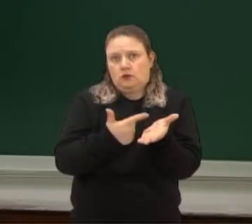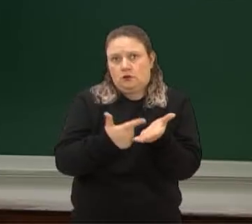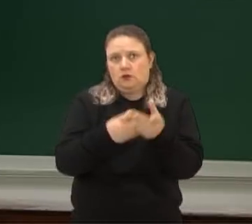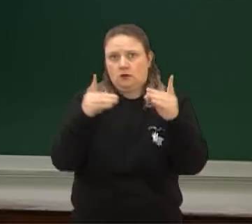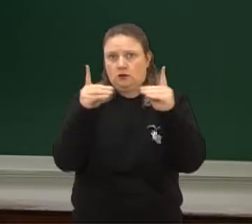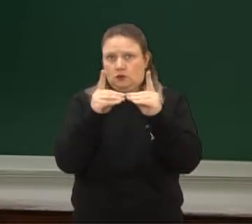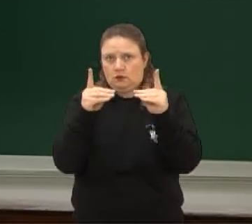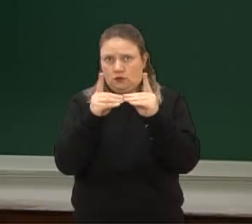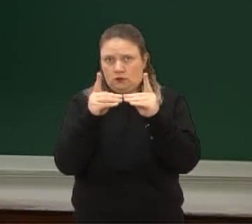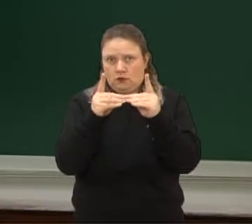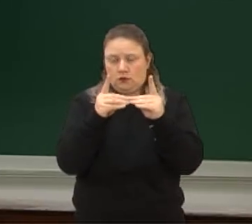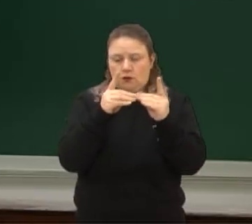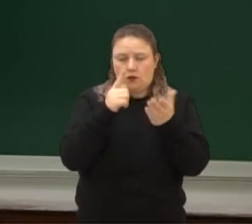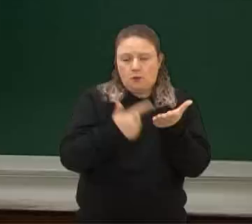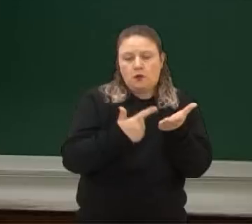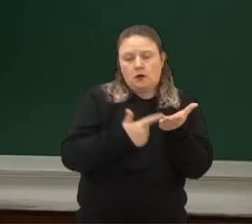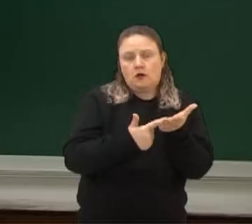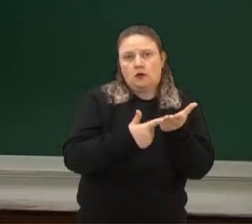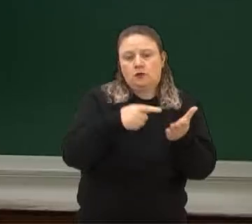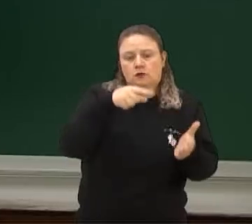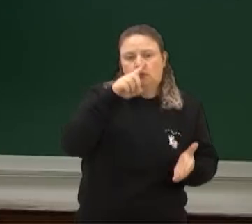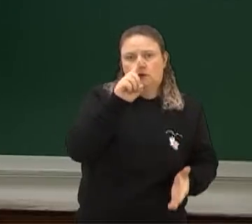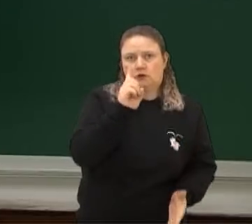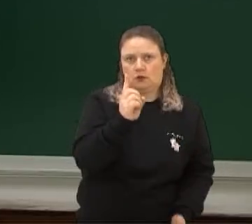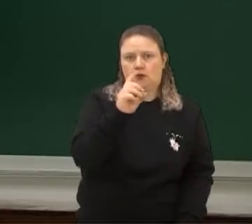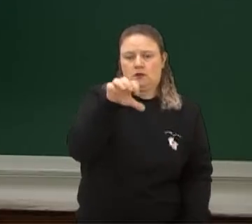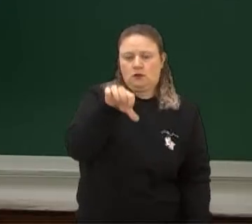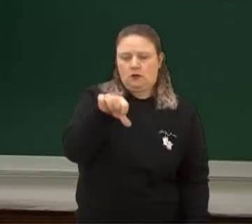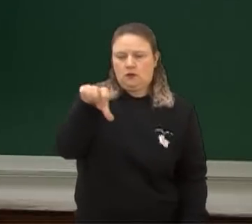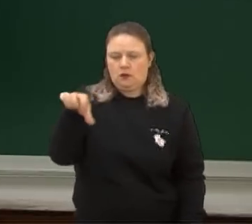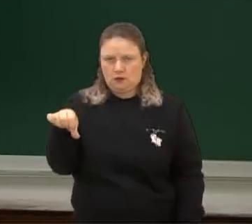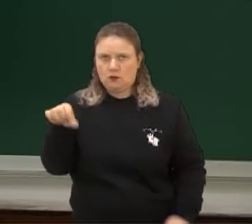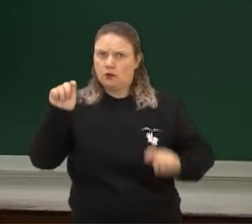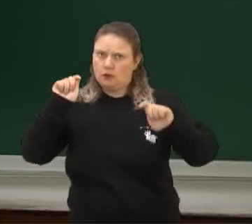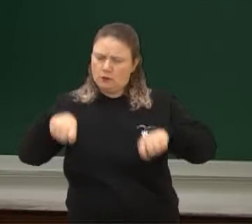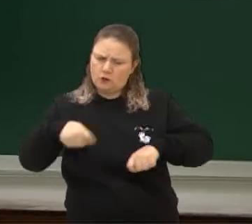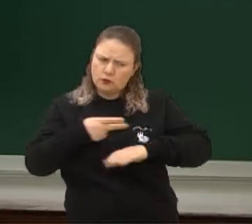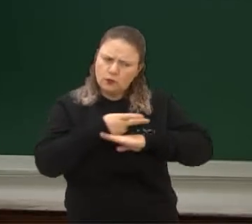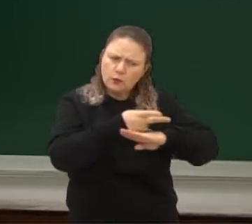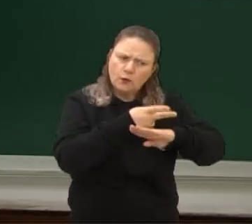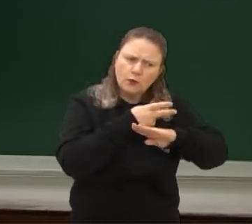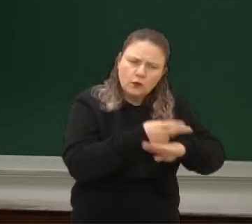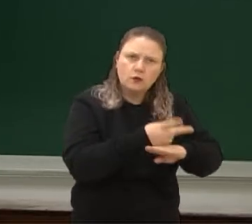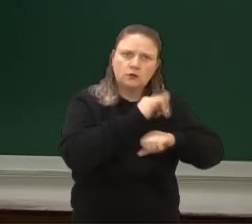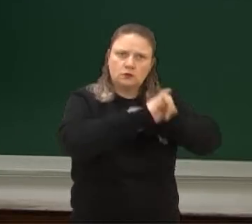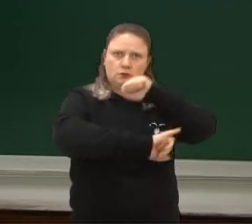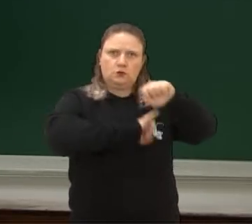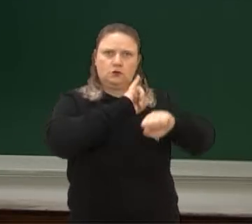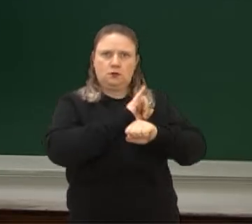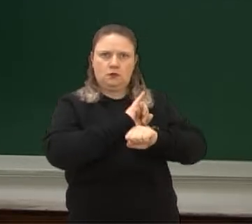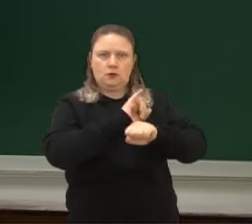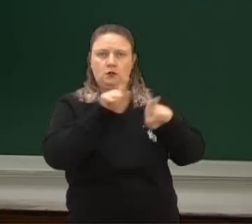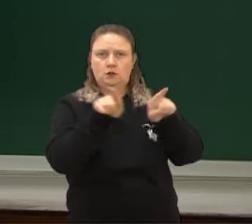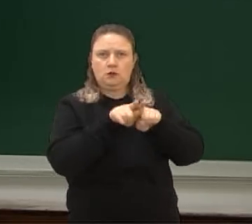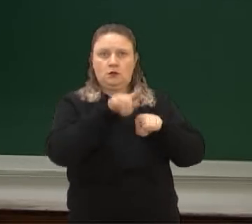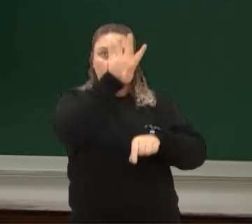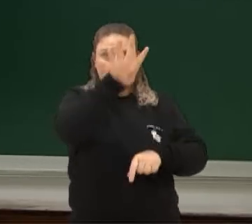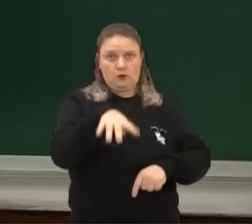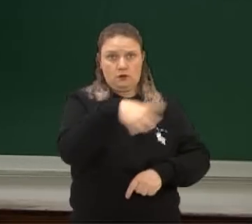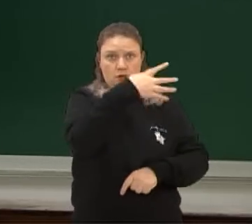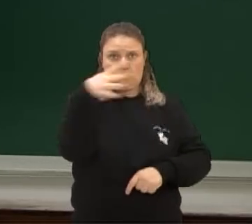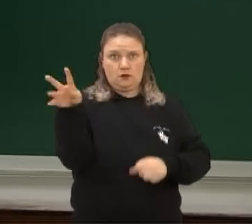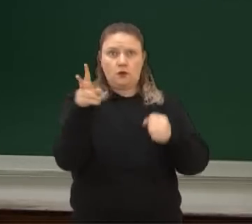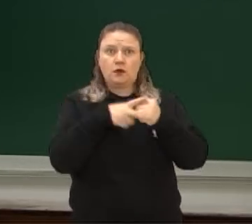página 199, ou então ainda você pode pesquisar na internet a lista de verbos irregulares em